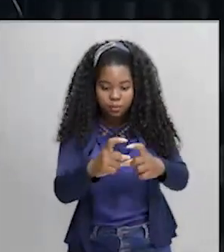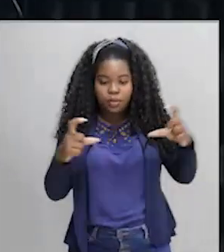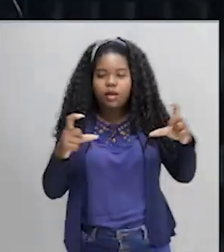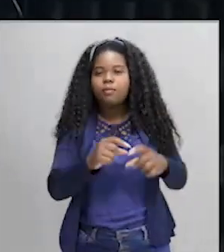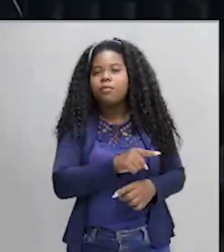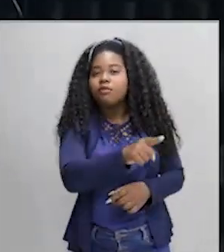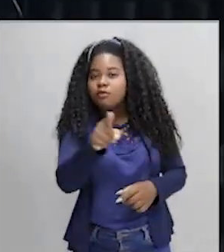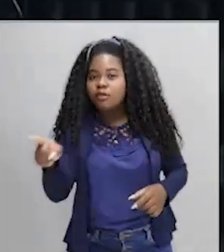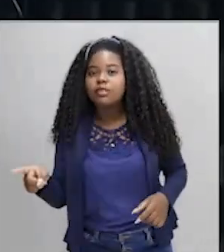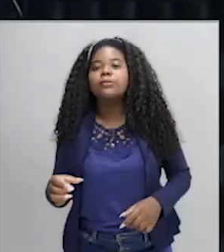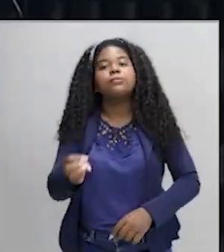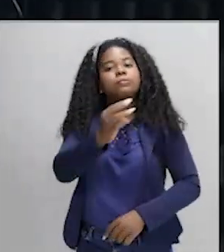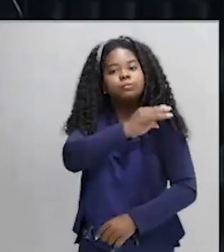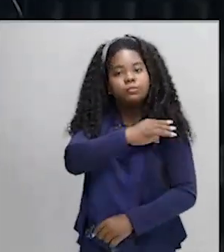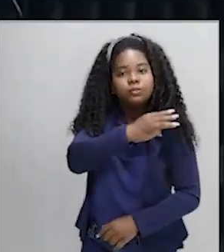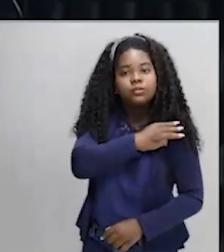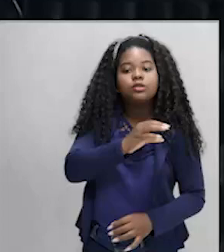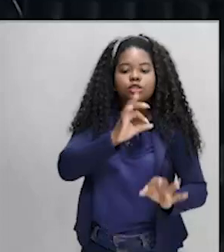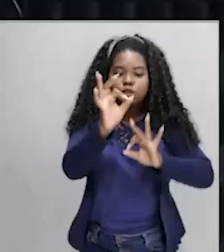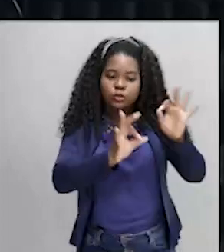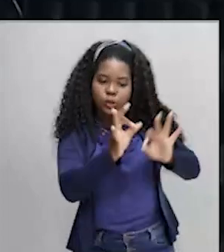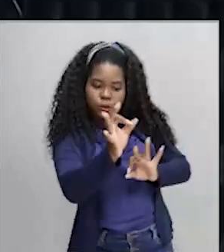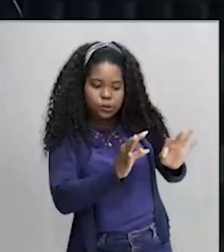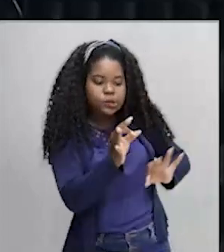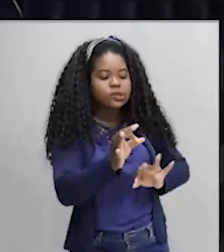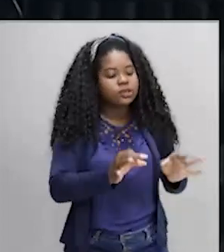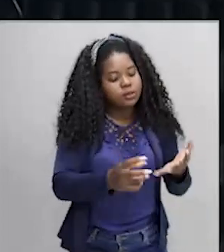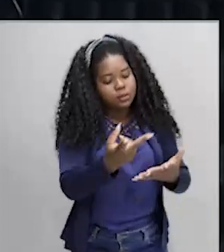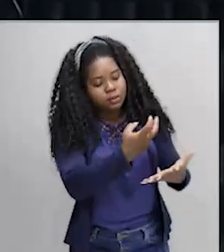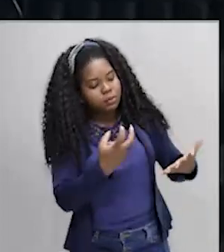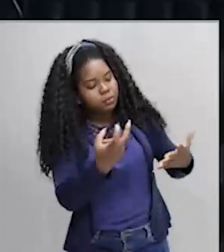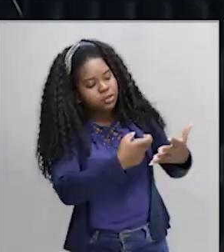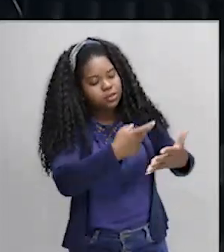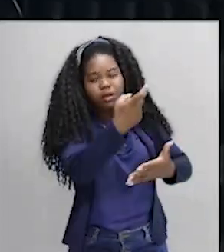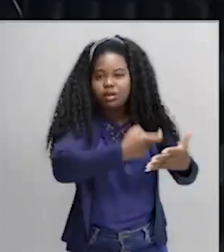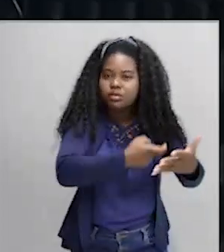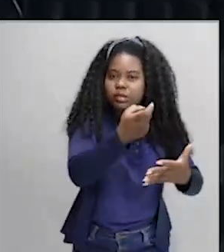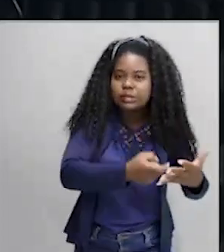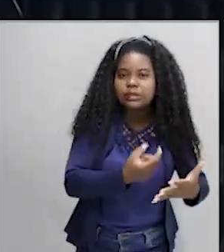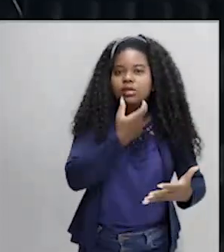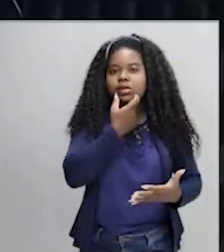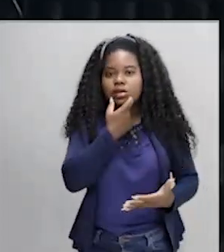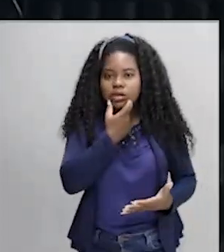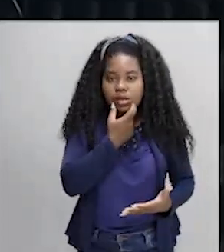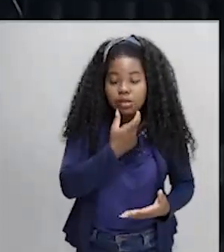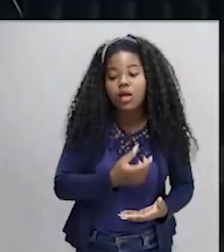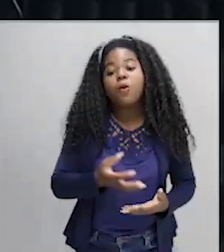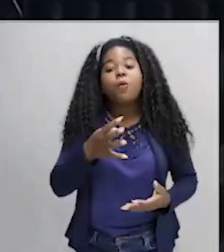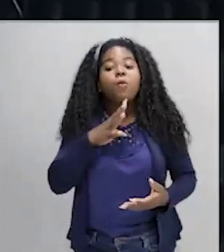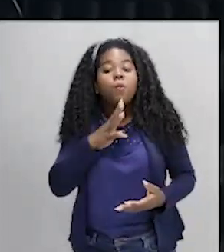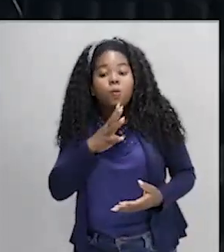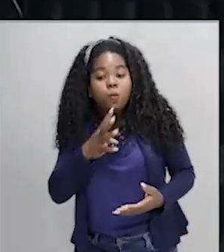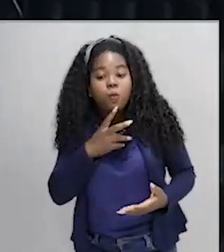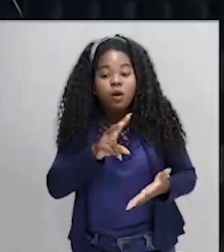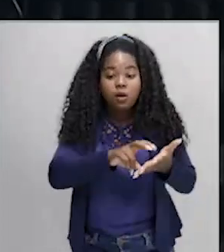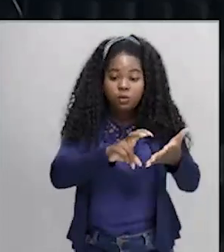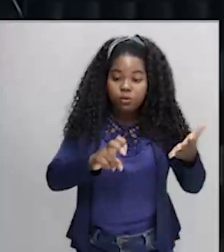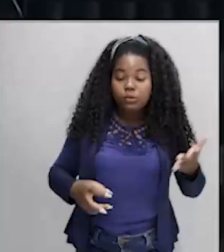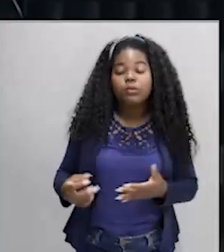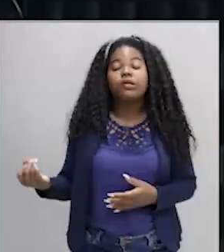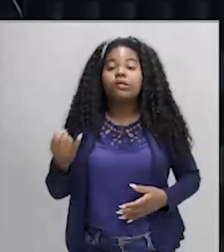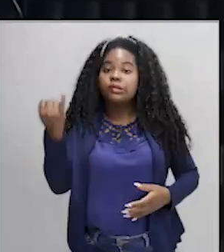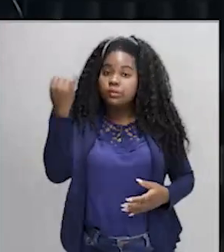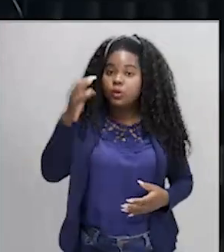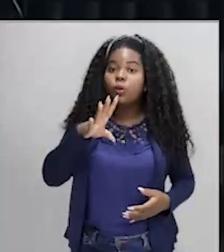terceiro ano, que estão se preparando para a interpretação de texto em língua estrangeira, conhecer o vocabulário é essencial. Você conhecer